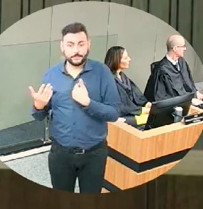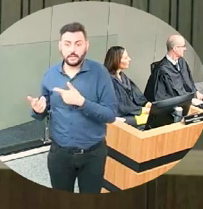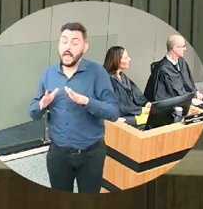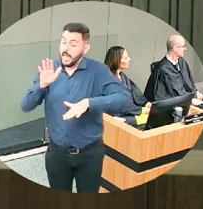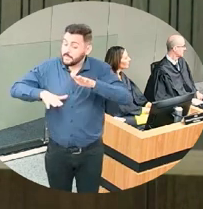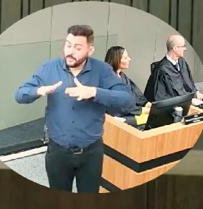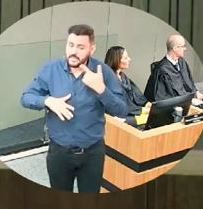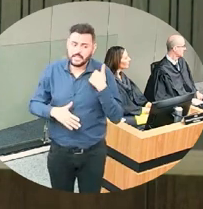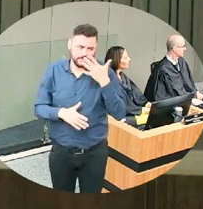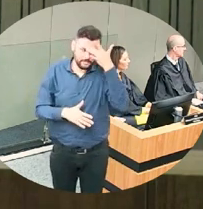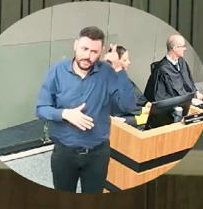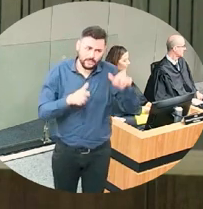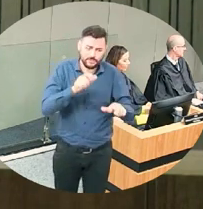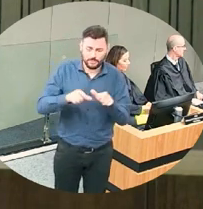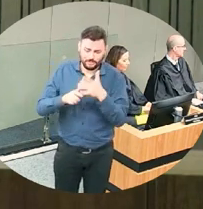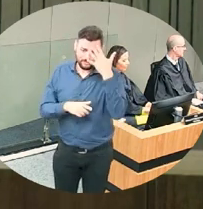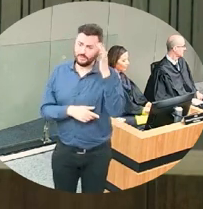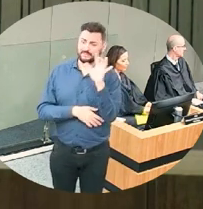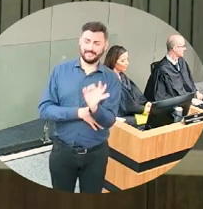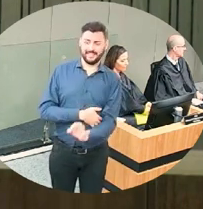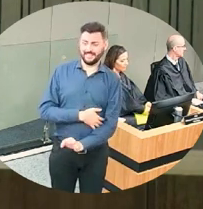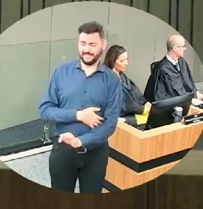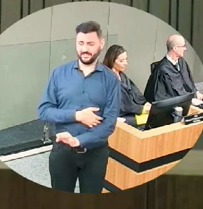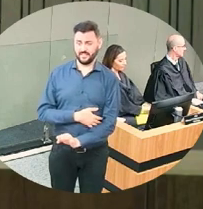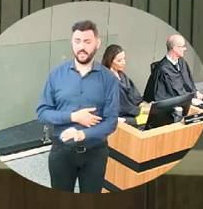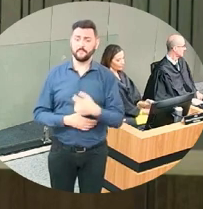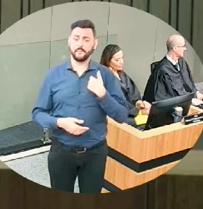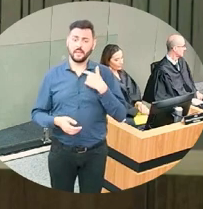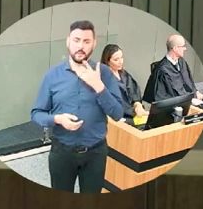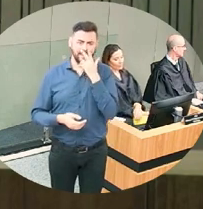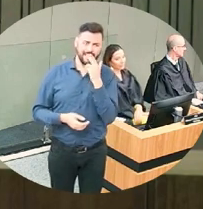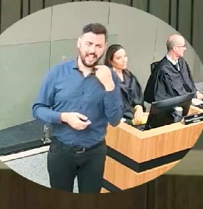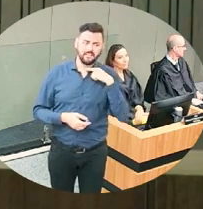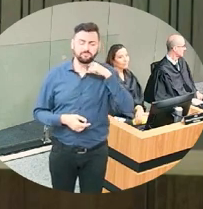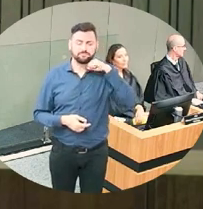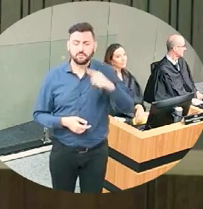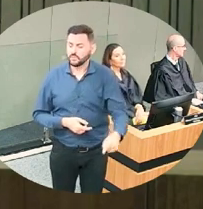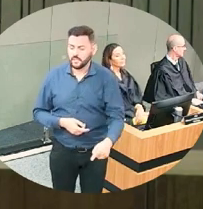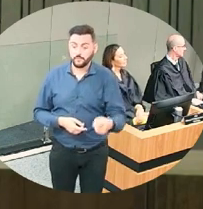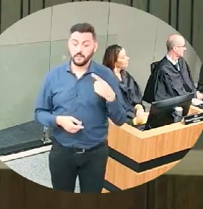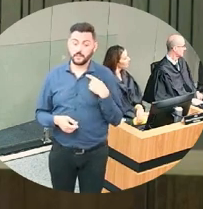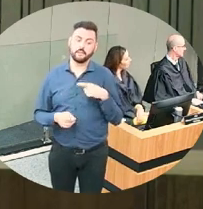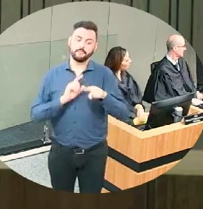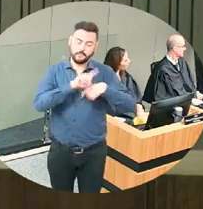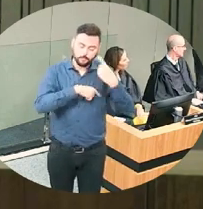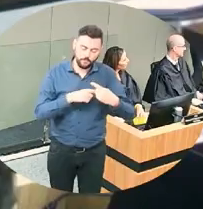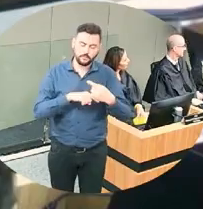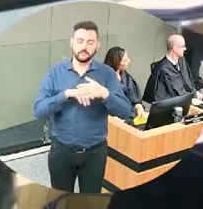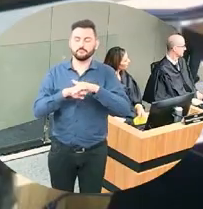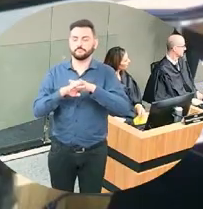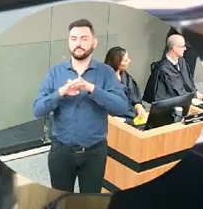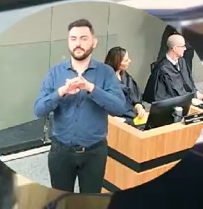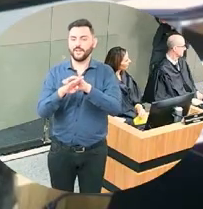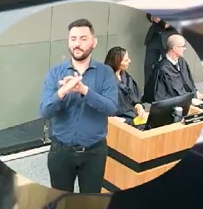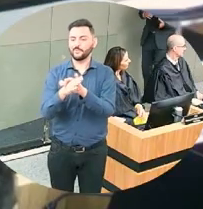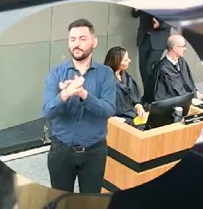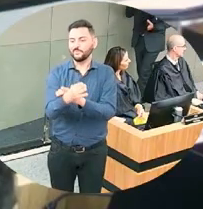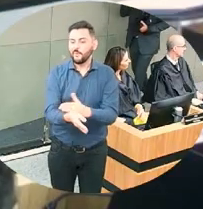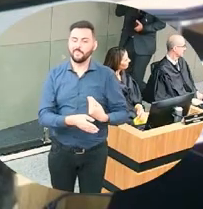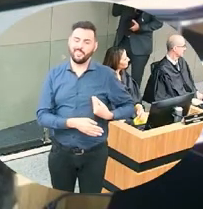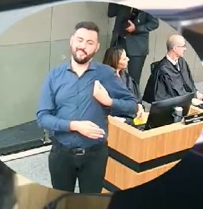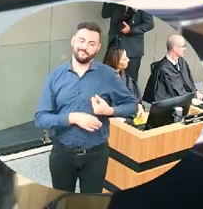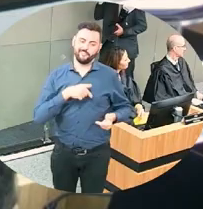incompreensível incompreensível passa a ser rotina certamente mudamos eu e o rio diria